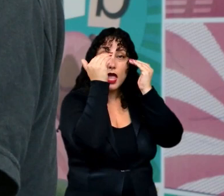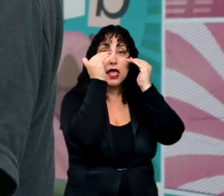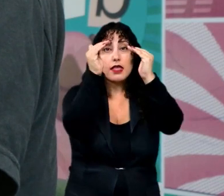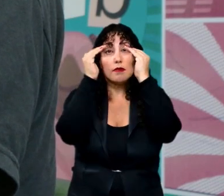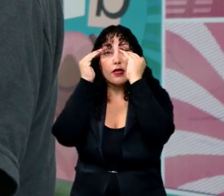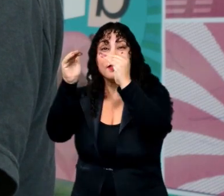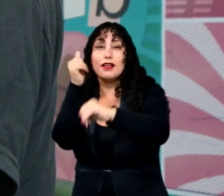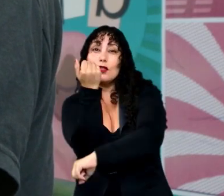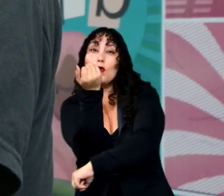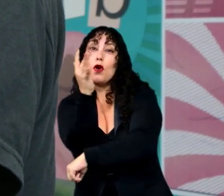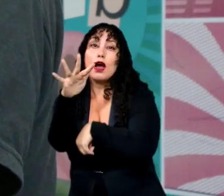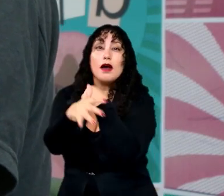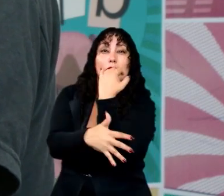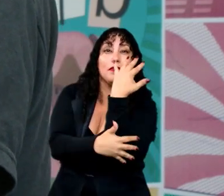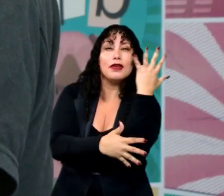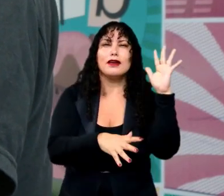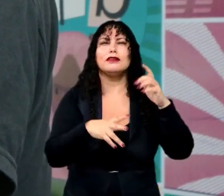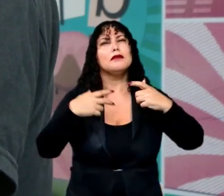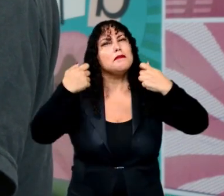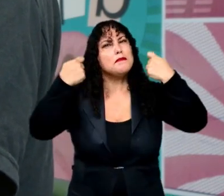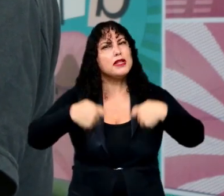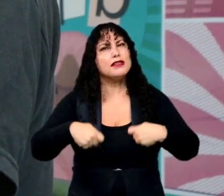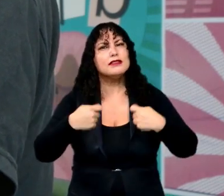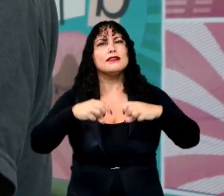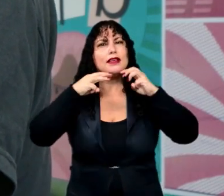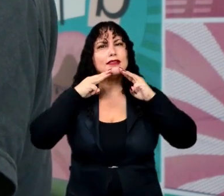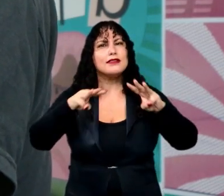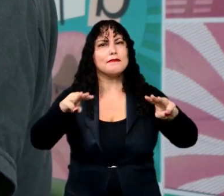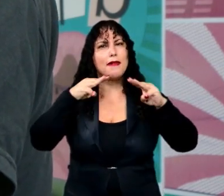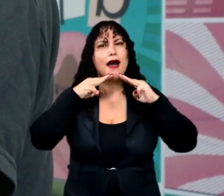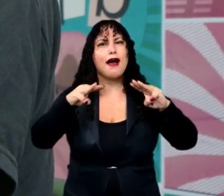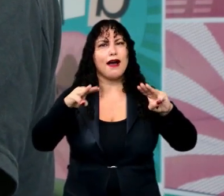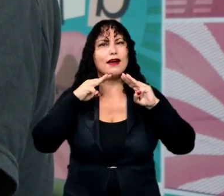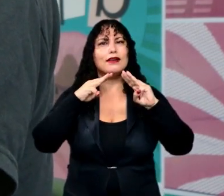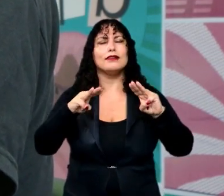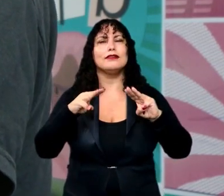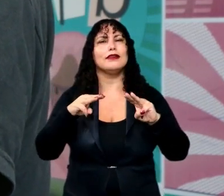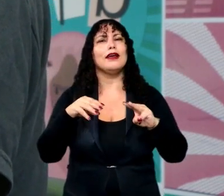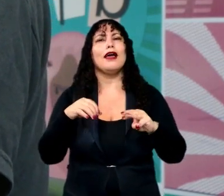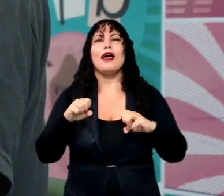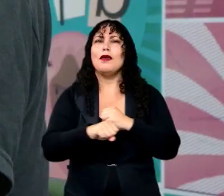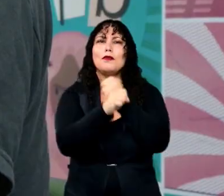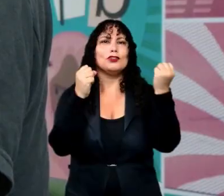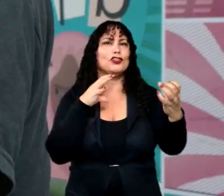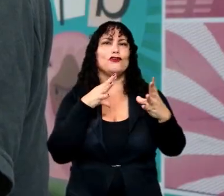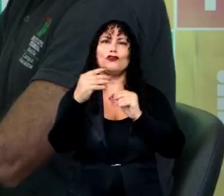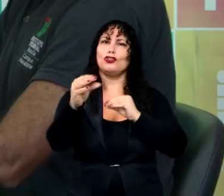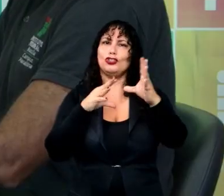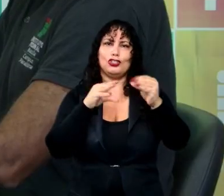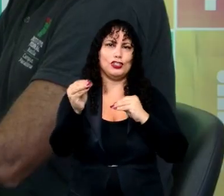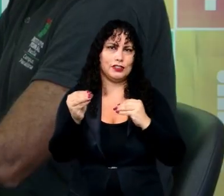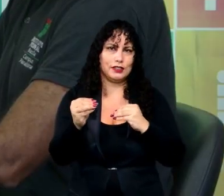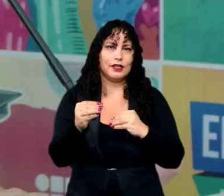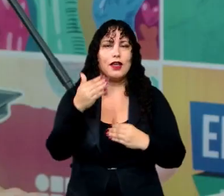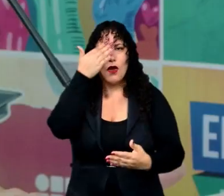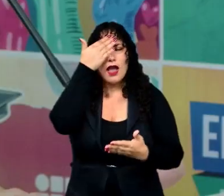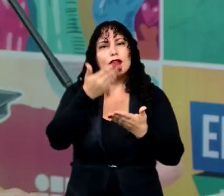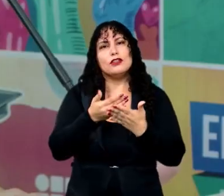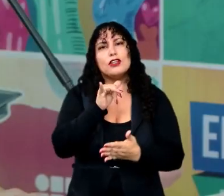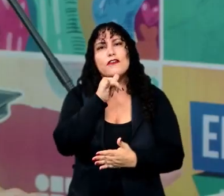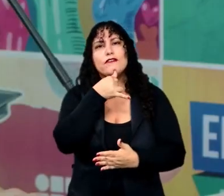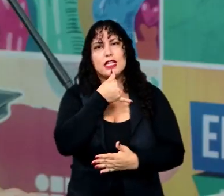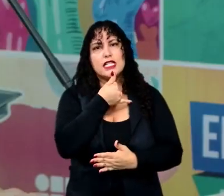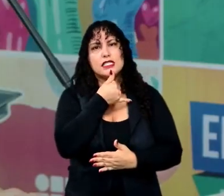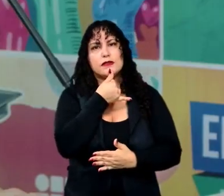meio ambiente Então você tem que ter esse marketing isso é algo não não tem como fugir disso não tem como fugir né acredito que infelizmente né a